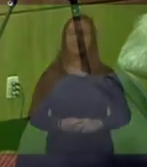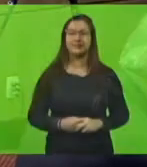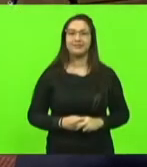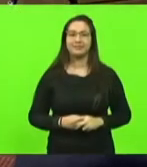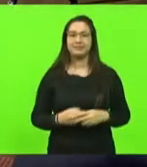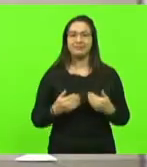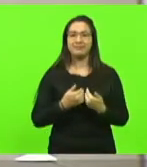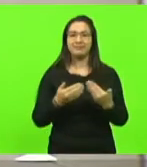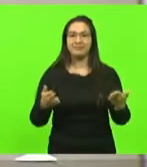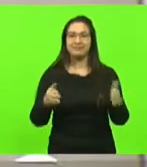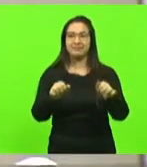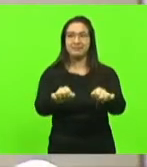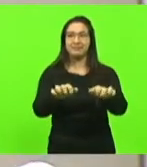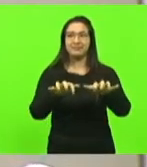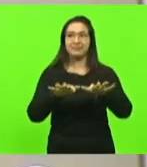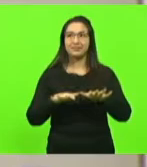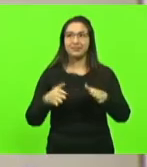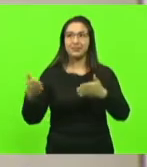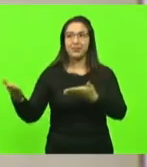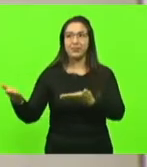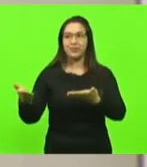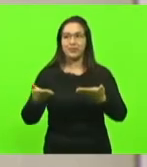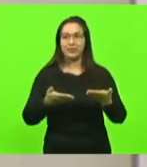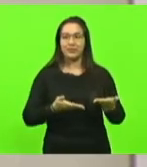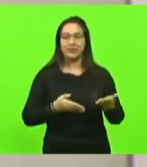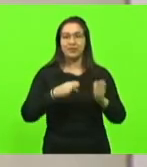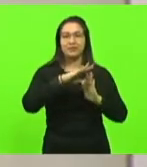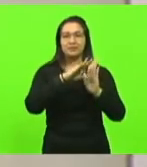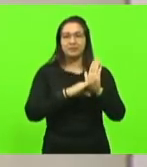Reaberta a sessão, passamos a ordem do dia.